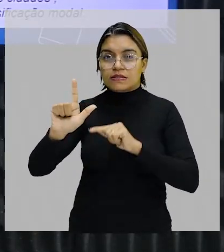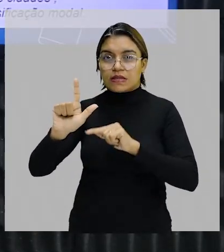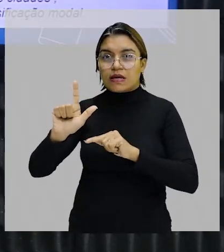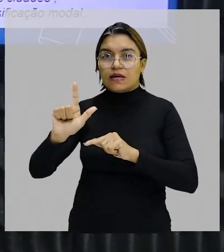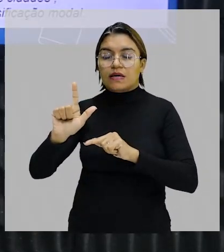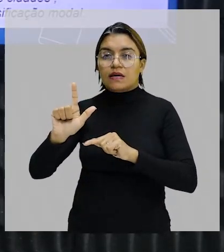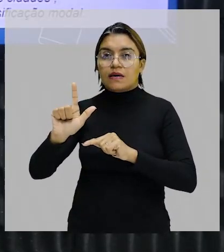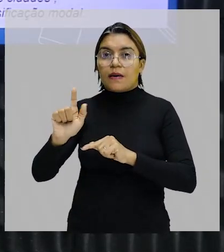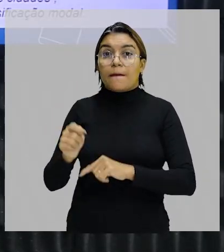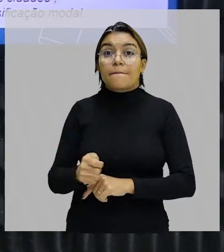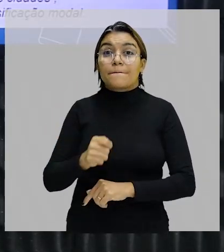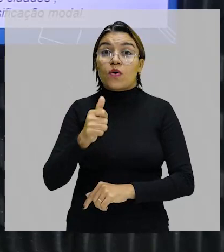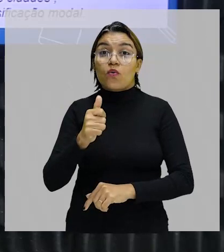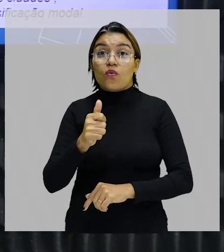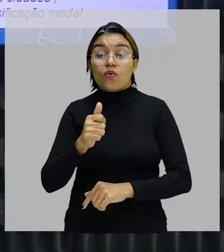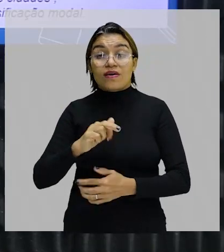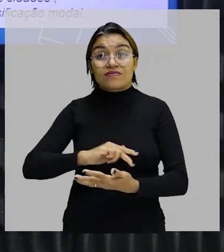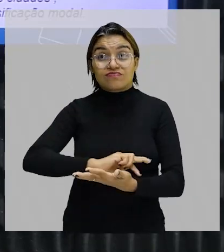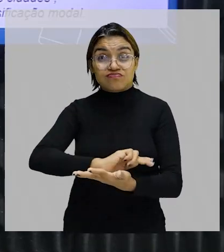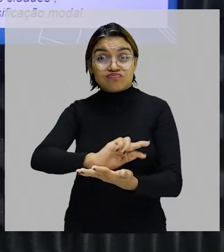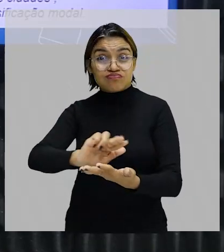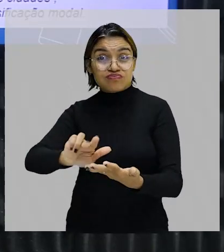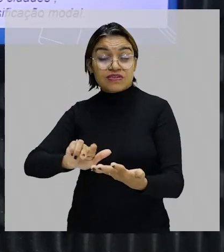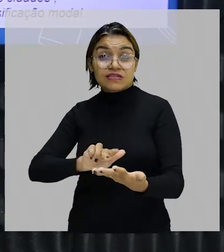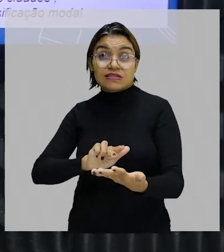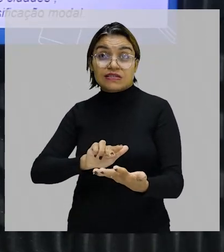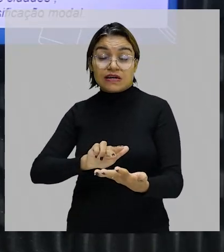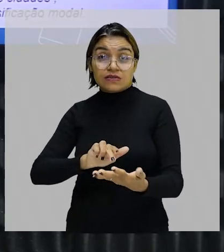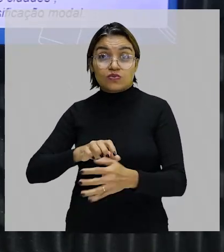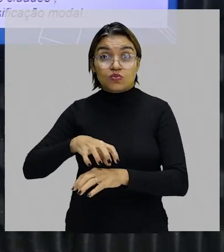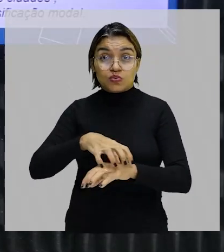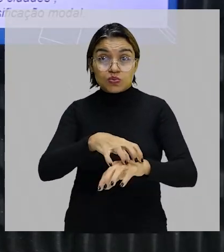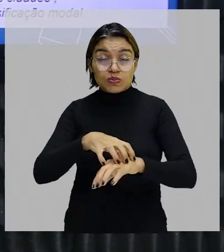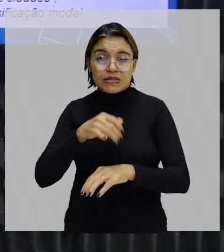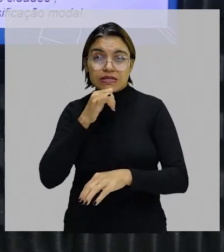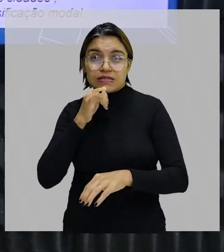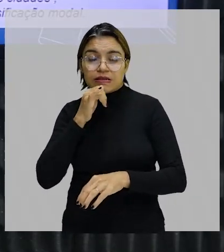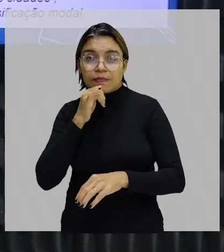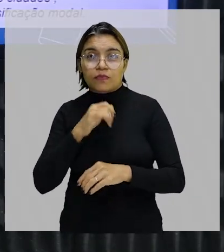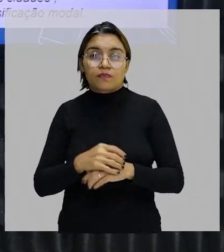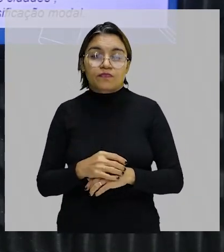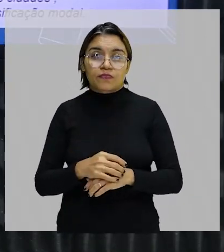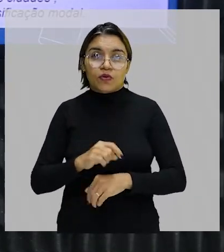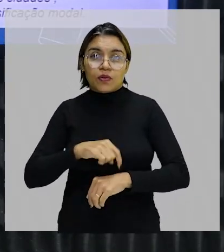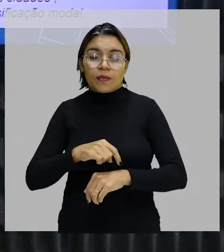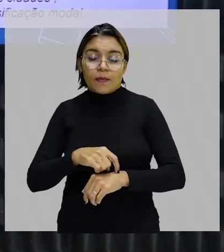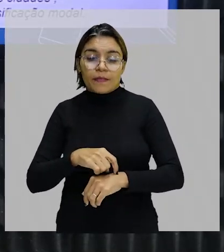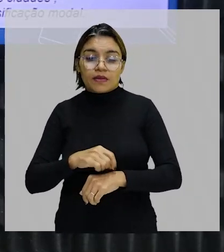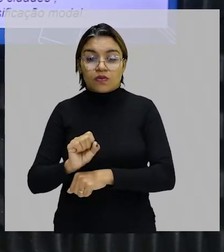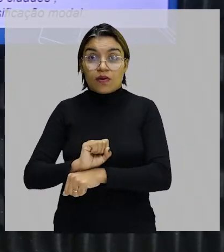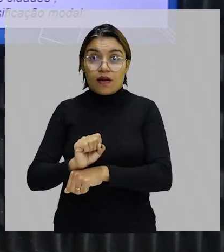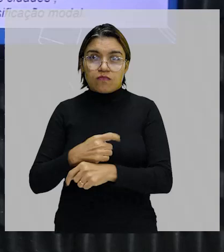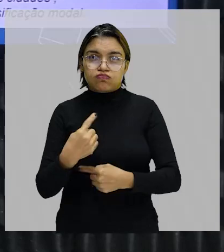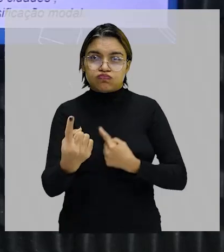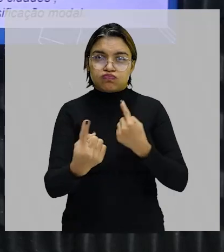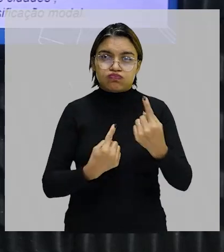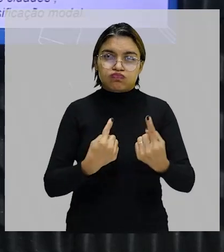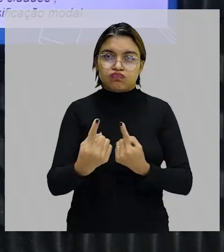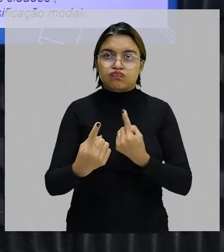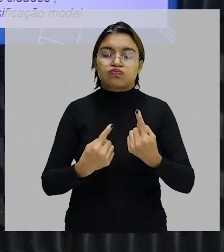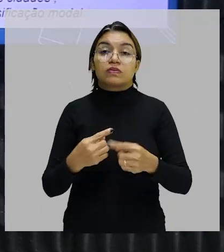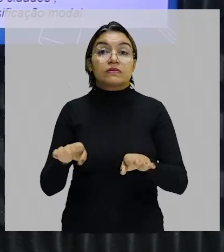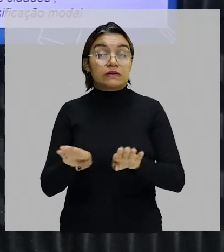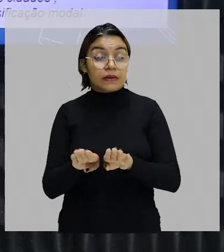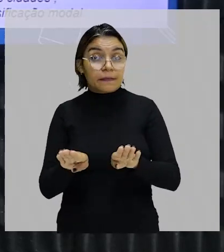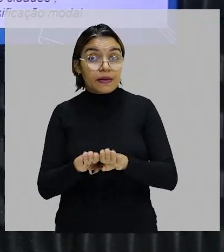tem uma pouca diversidade modal. Tá certo? Então, uma das soluções para esse trânsito, além de buscar novas vias de escoamento, é